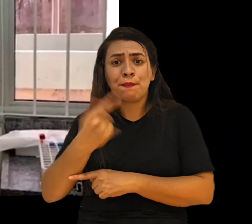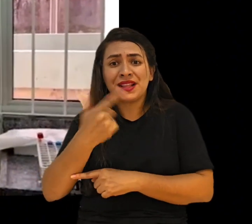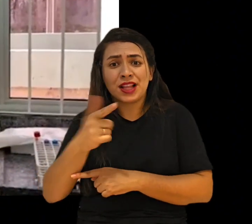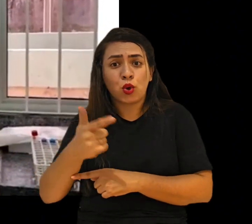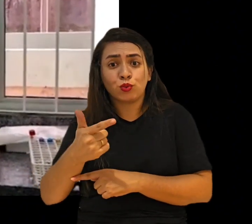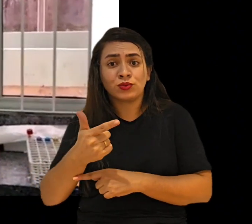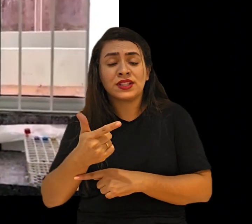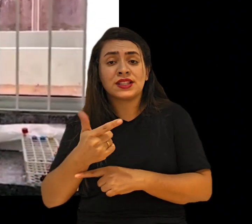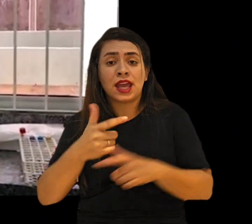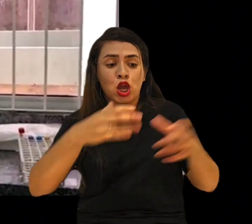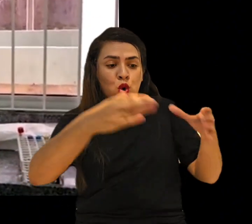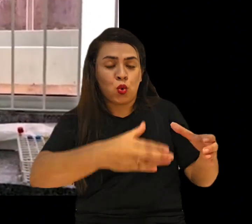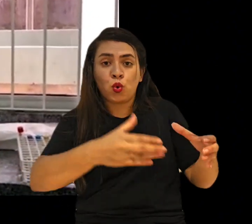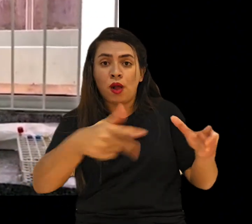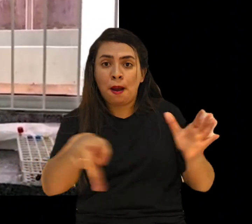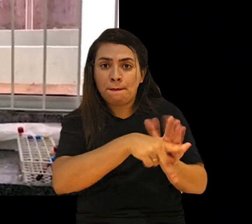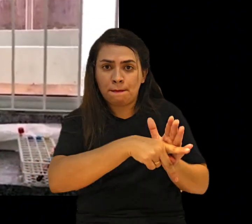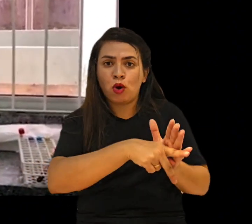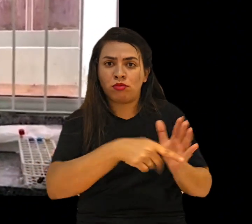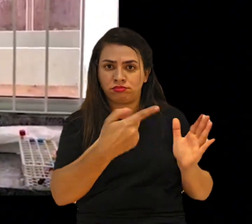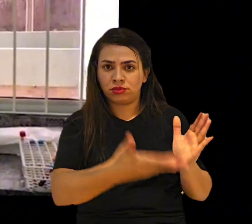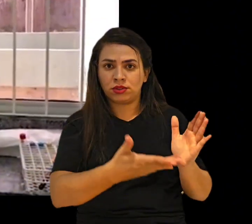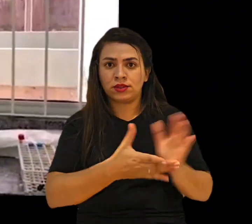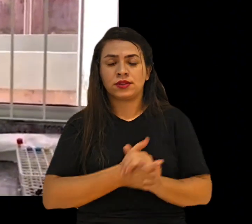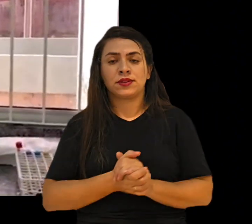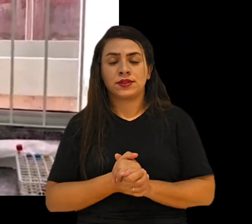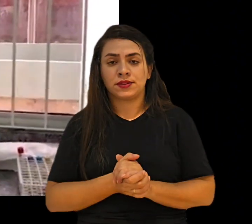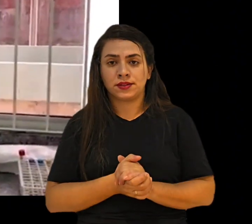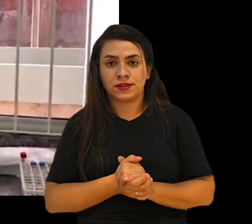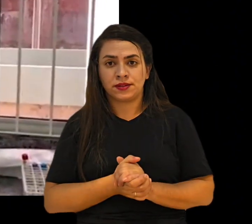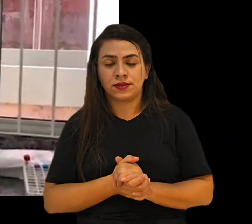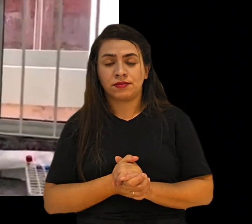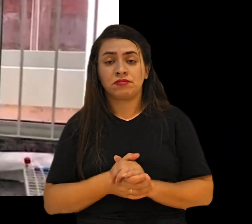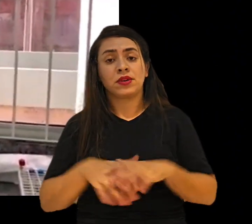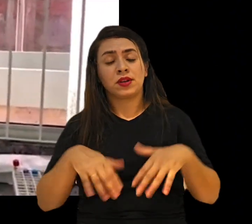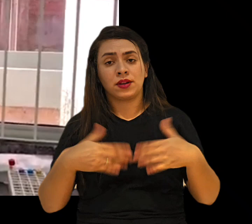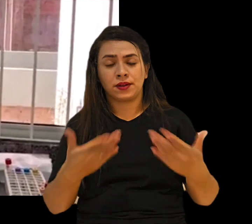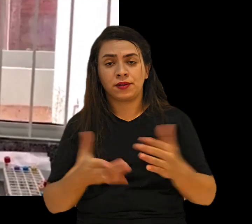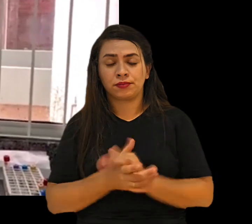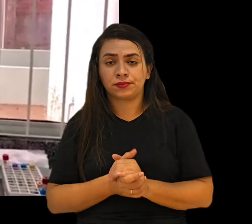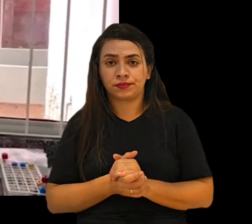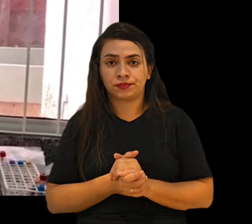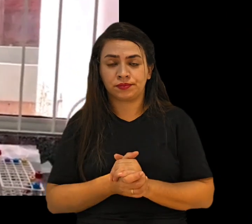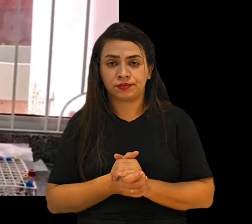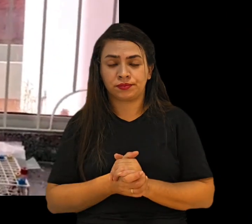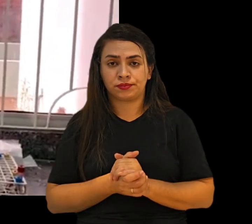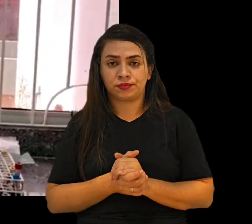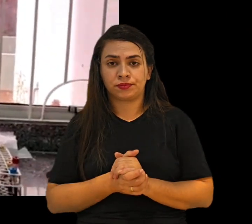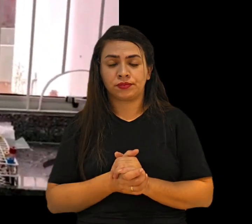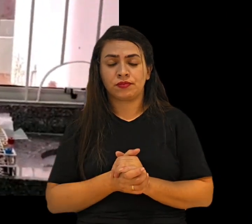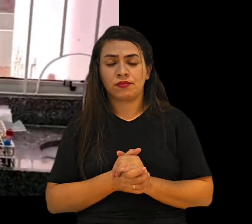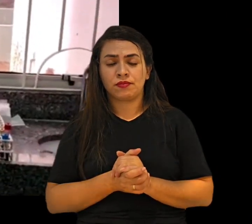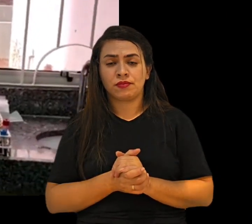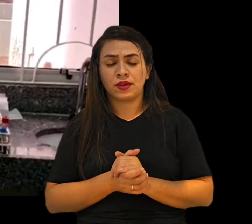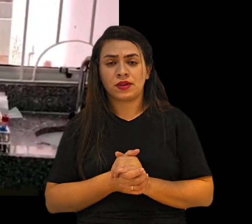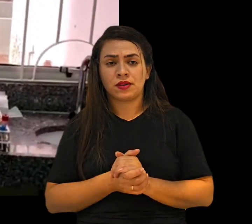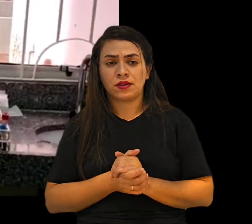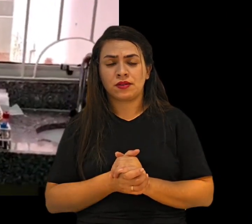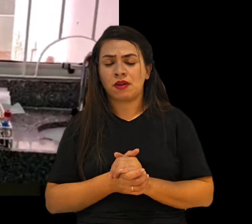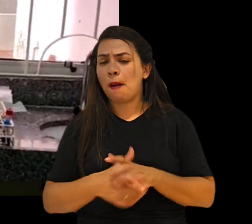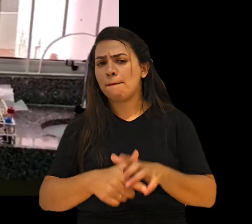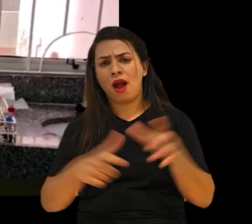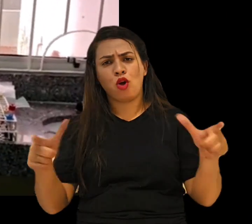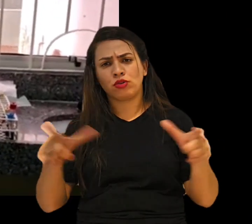mais comuns, os laboratórios normalmente não têm esse descarpaque dessa maneira. Então as pessoas fazem o seguinte, na maioria